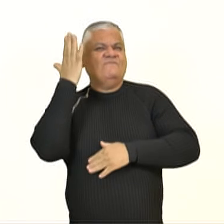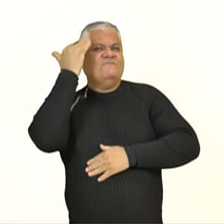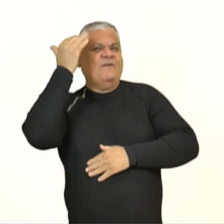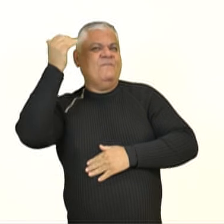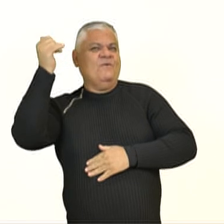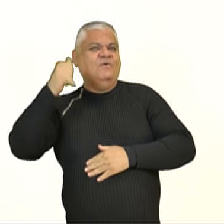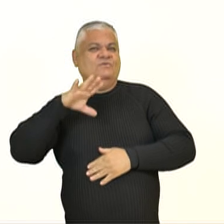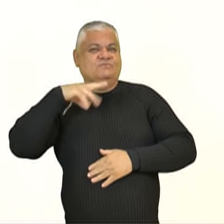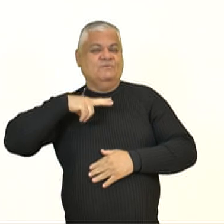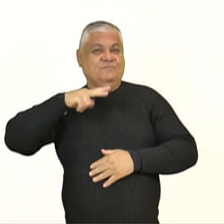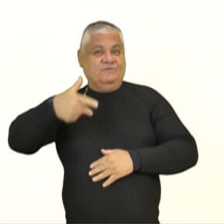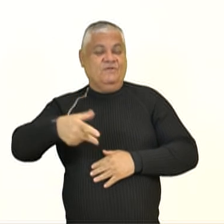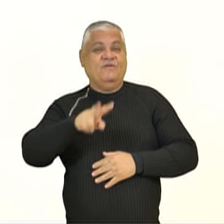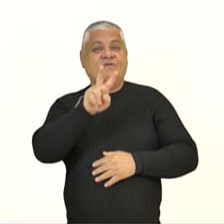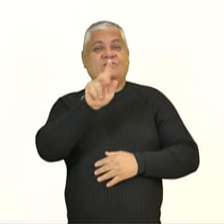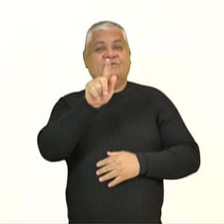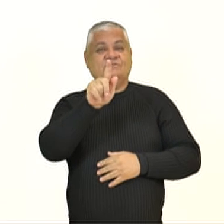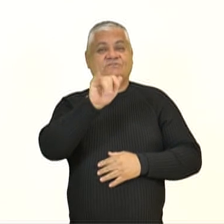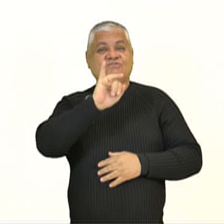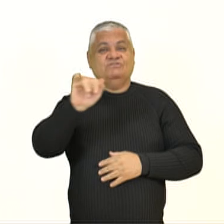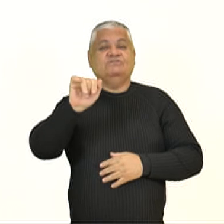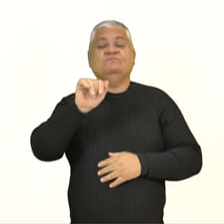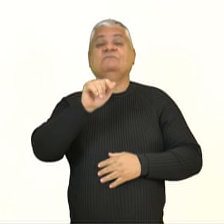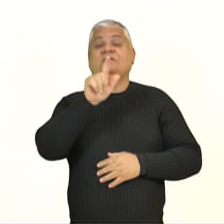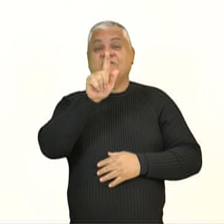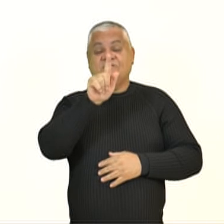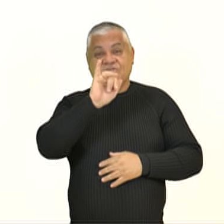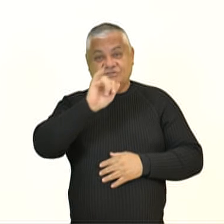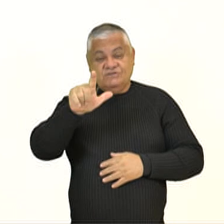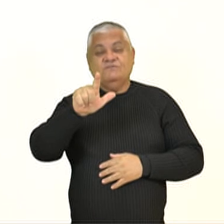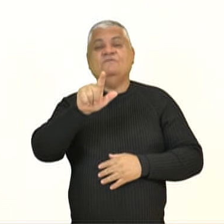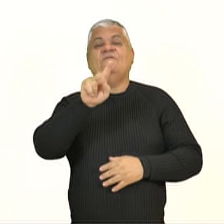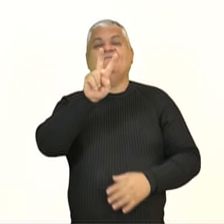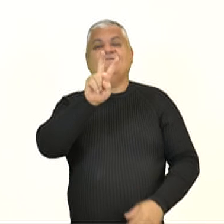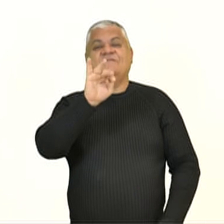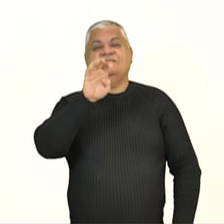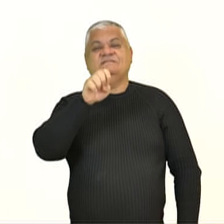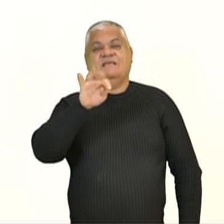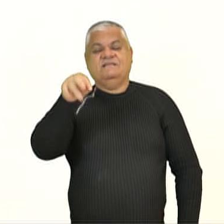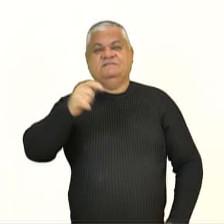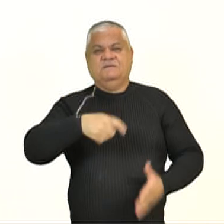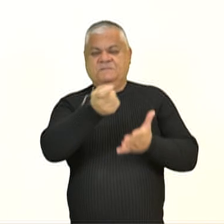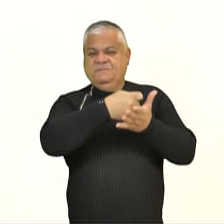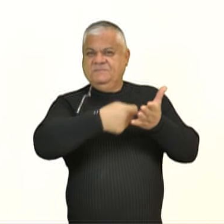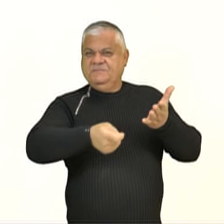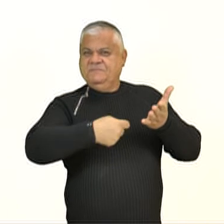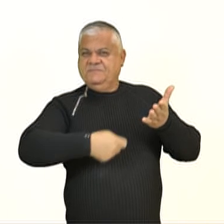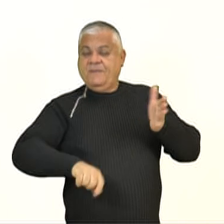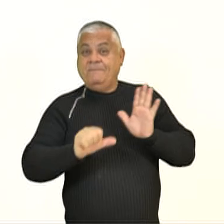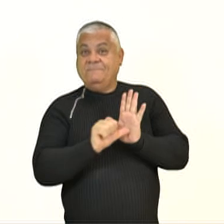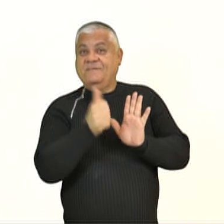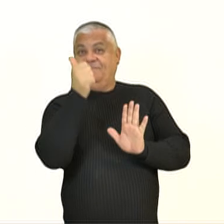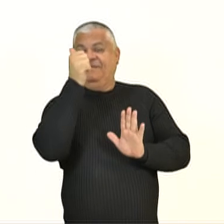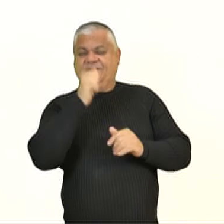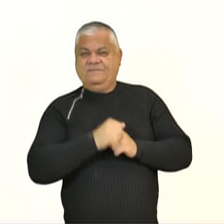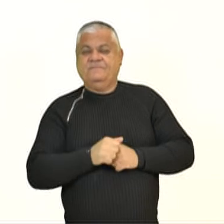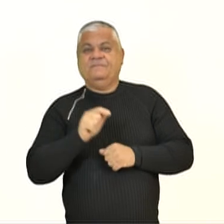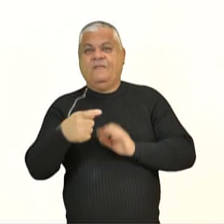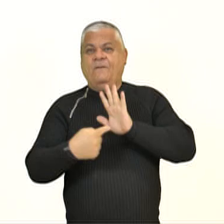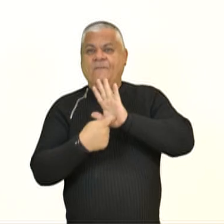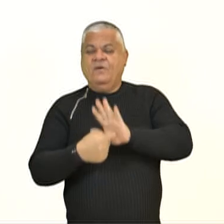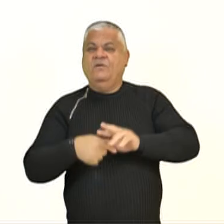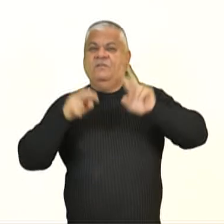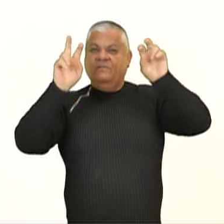teatro, Gil Vicente, né? Um dos prepulsores da verdade. O movimento literário e artístico